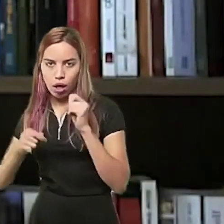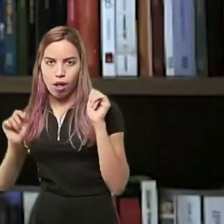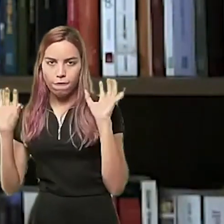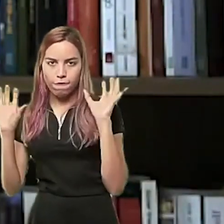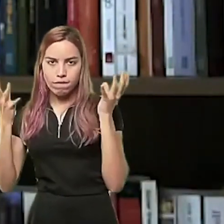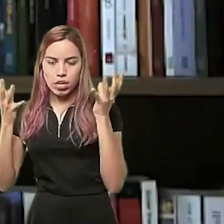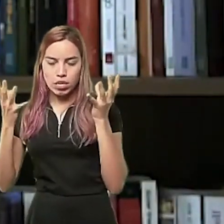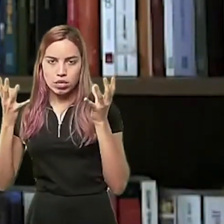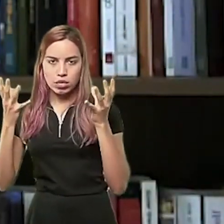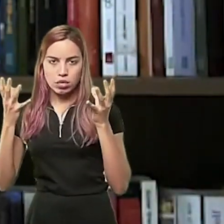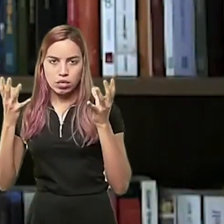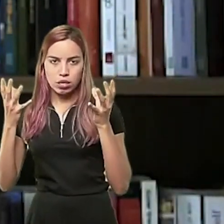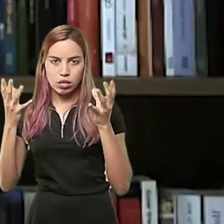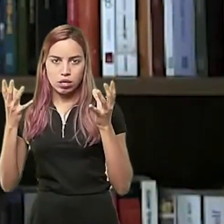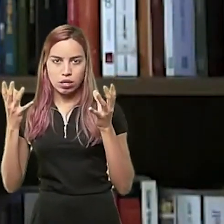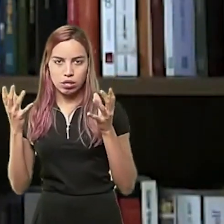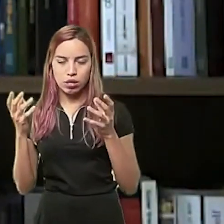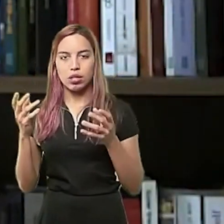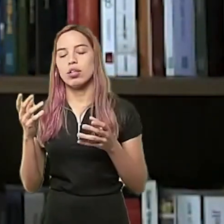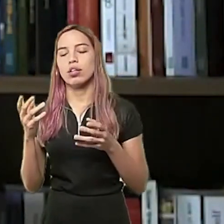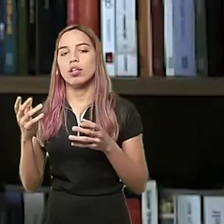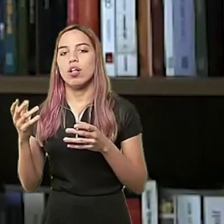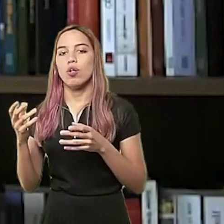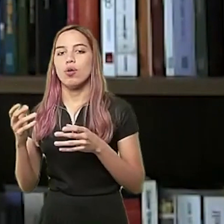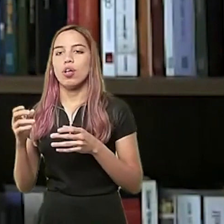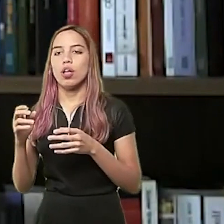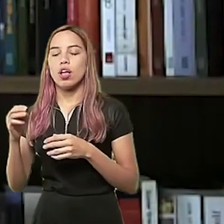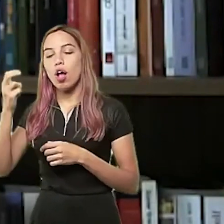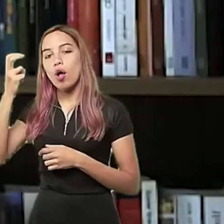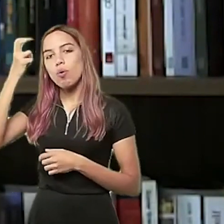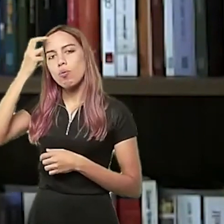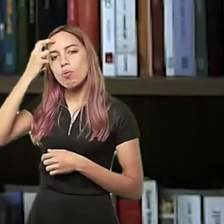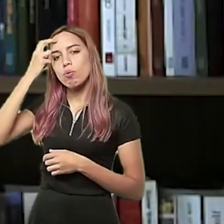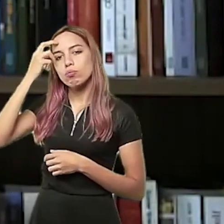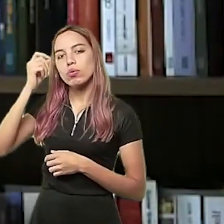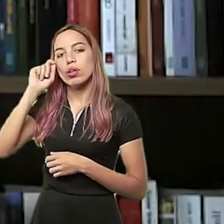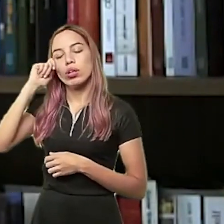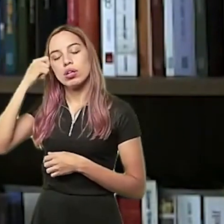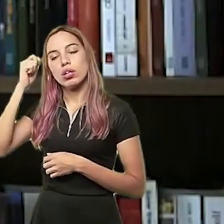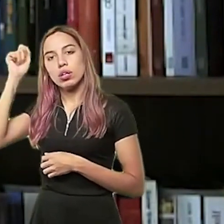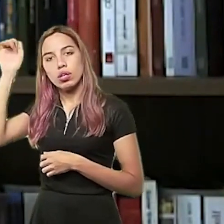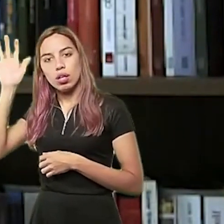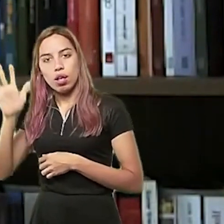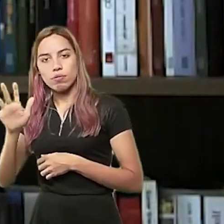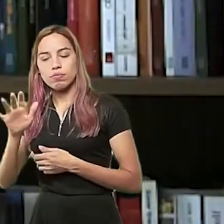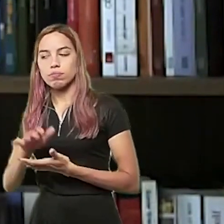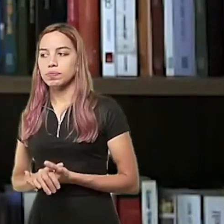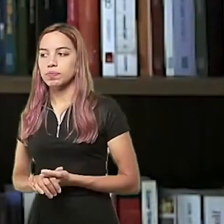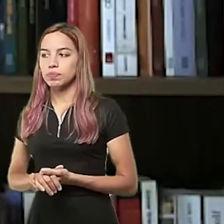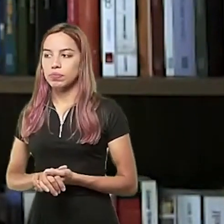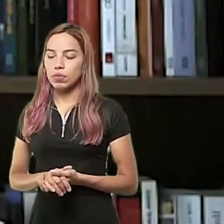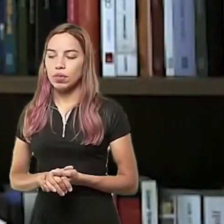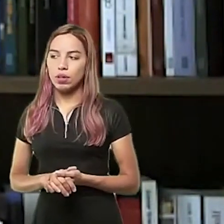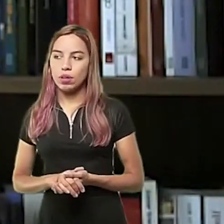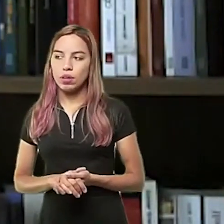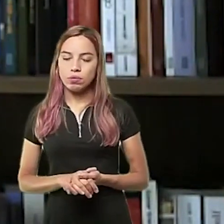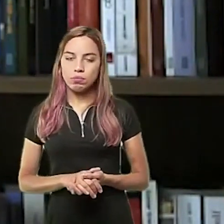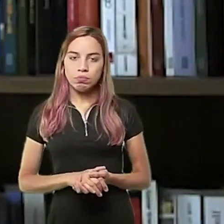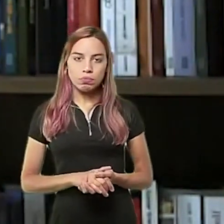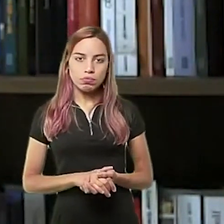É algo muito natural para mim, né, que faz parte da minha vida, faz parte do meu cotidiano. Talvez por